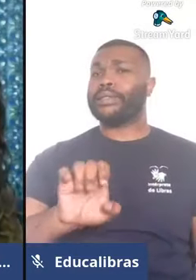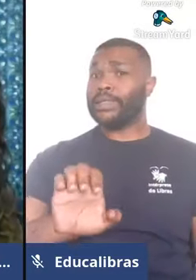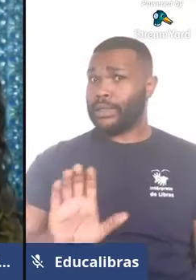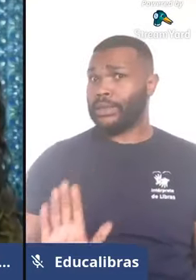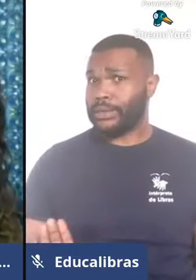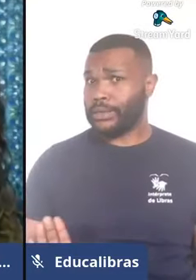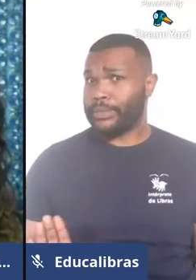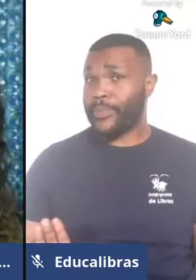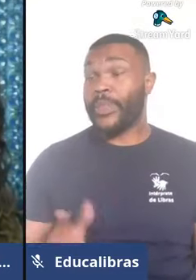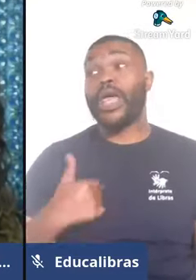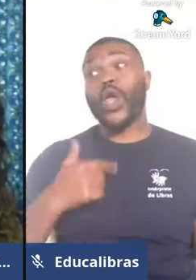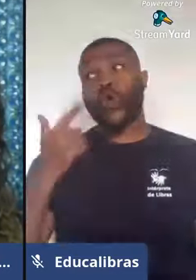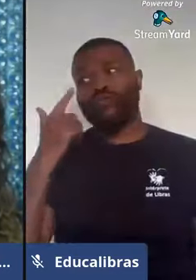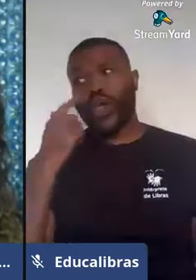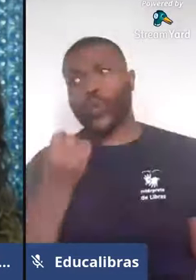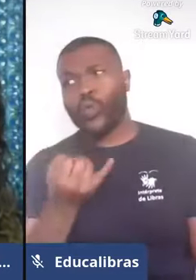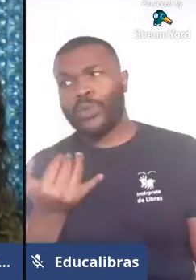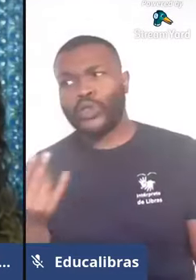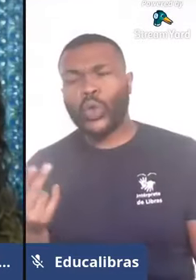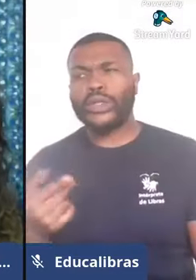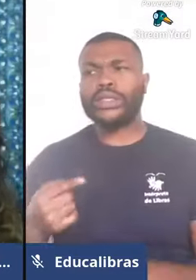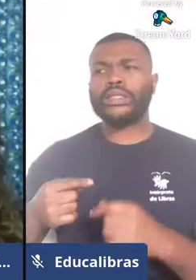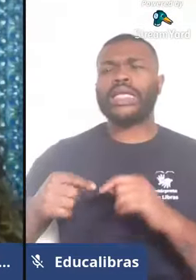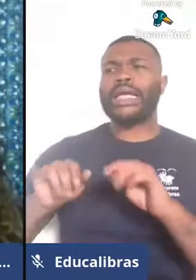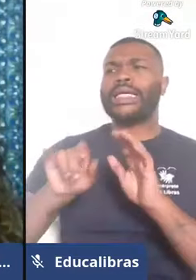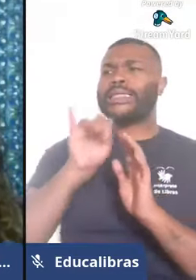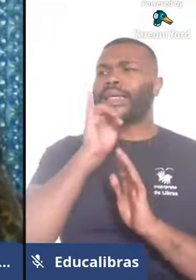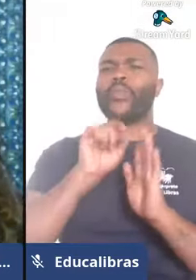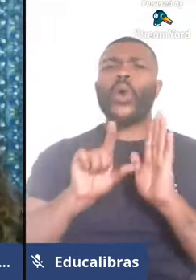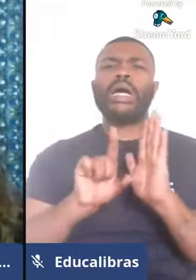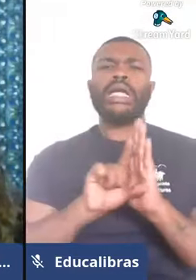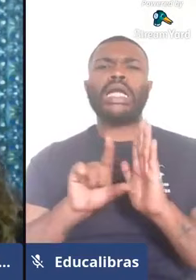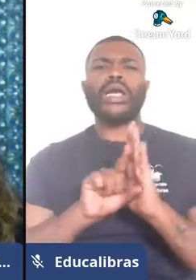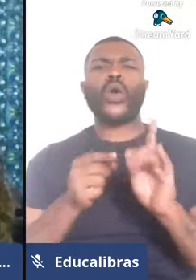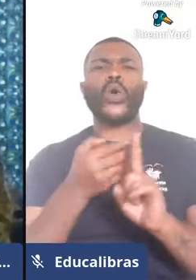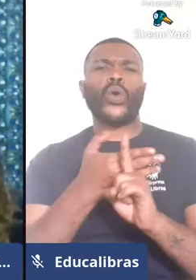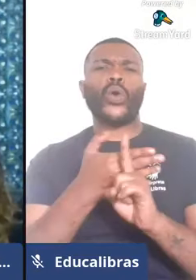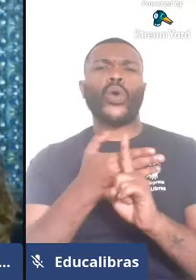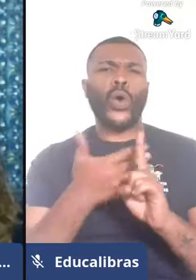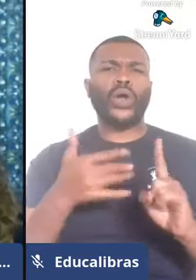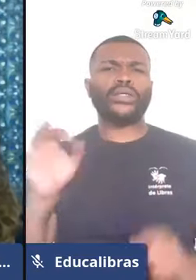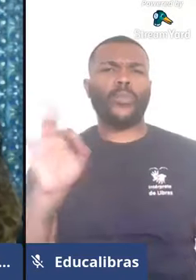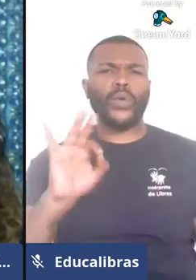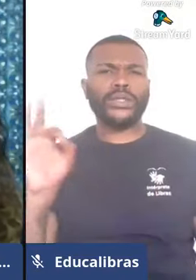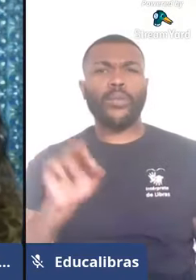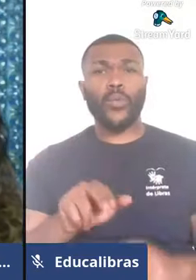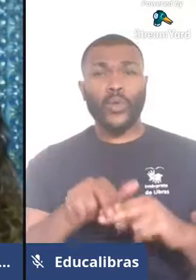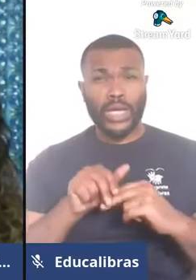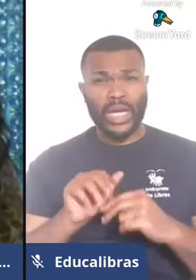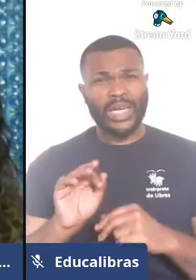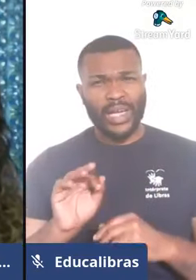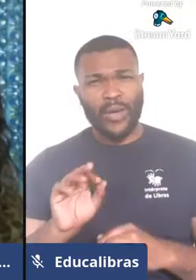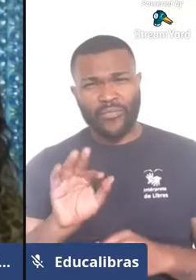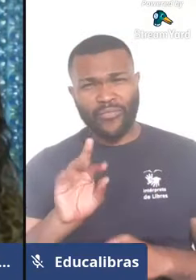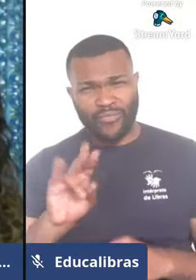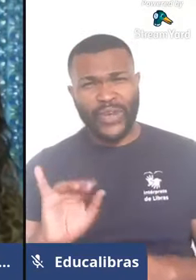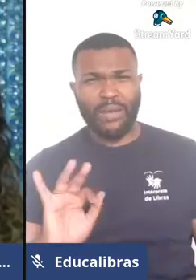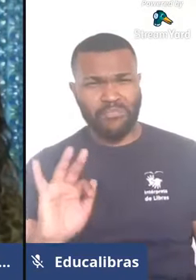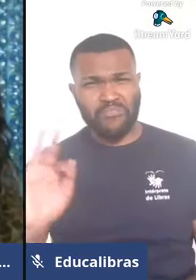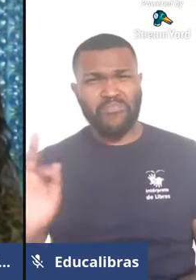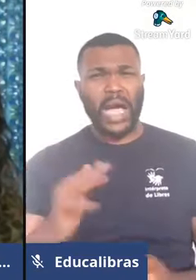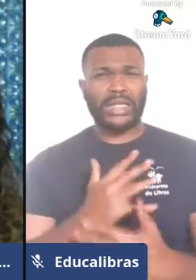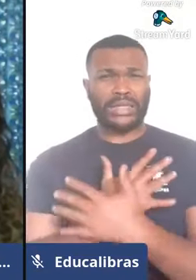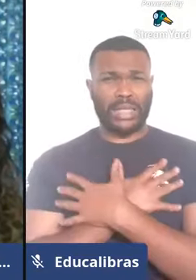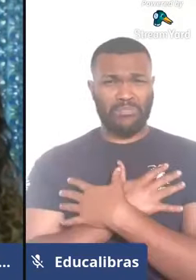sendo questionadas, inclusive lei de cotas, com esse grande desemprego que vai ter, né, por isso